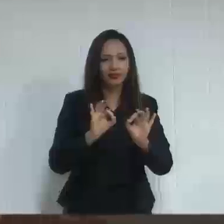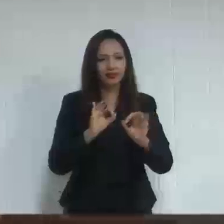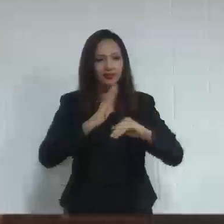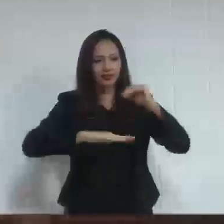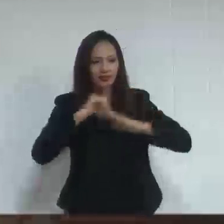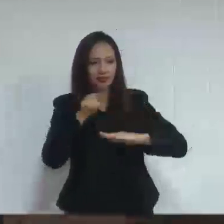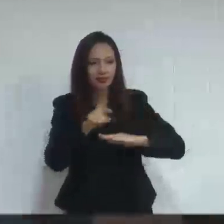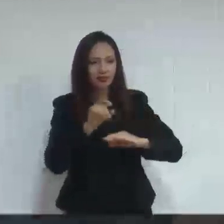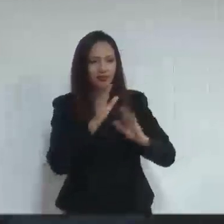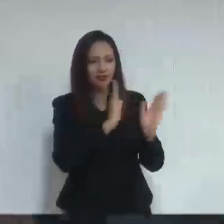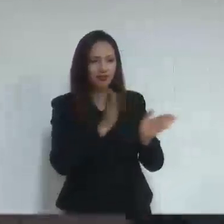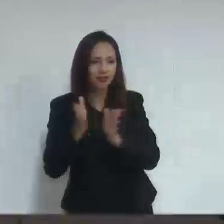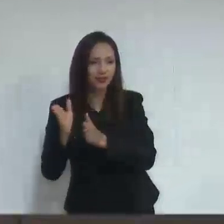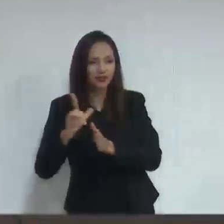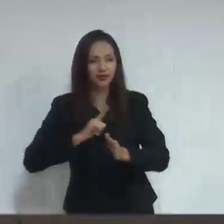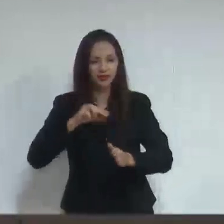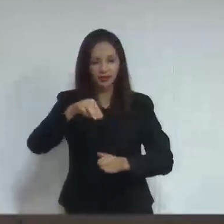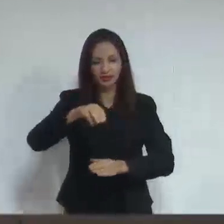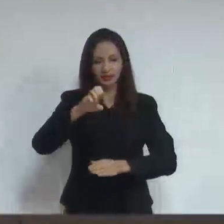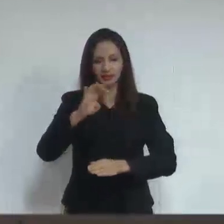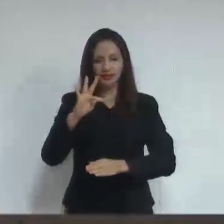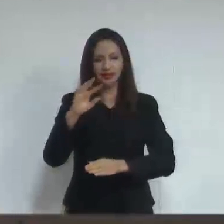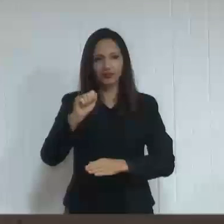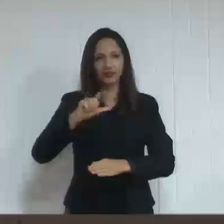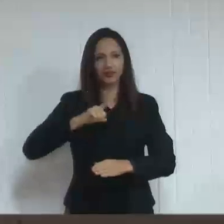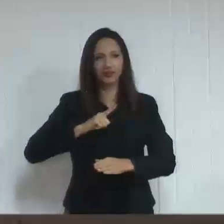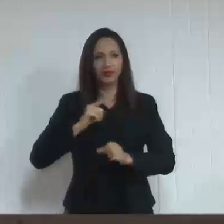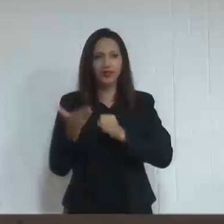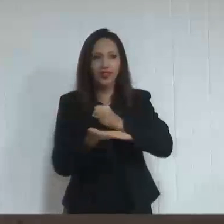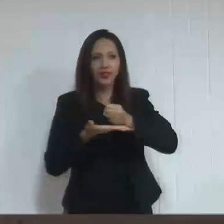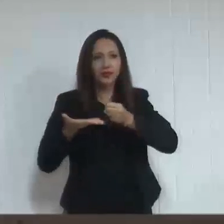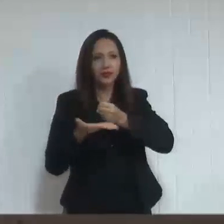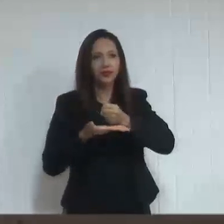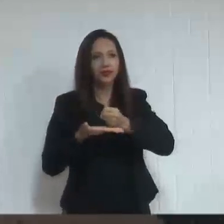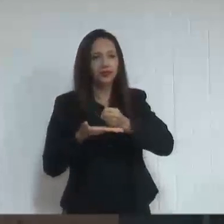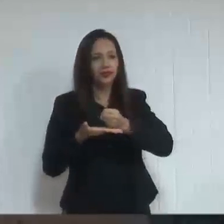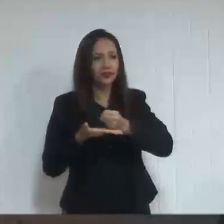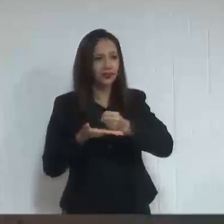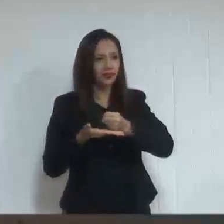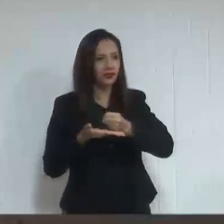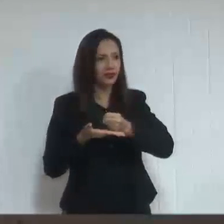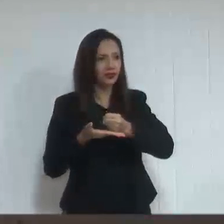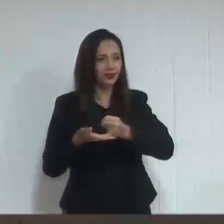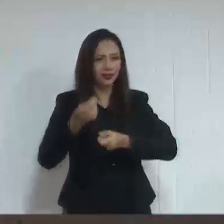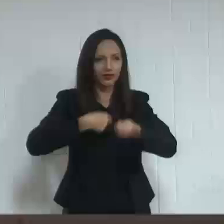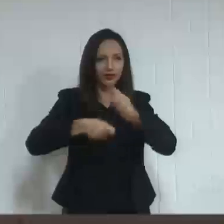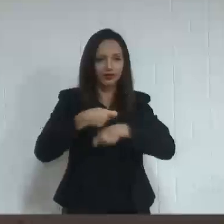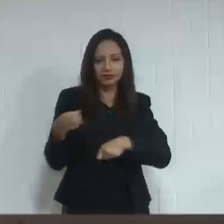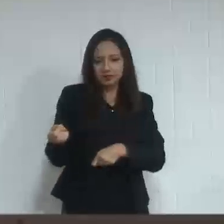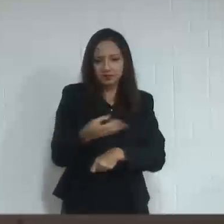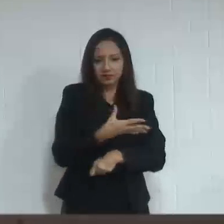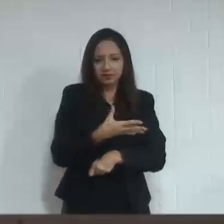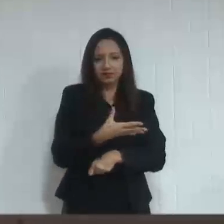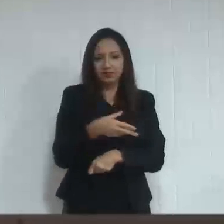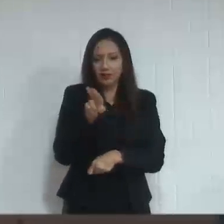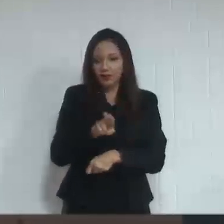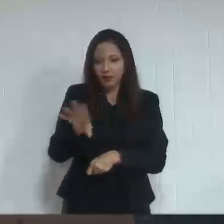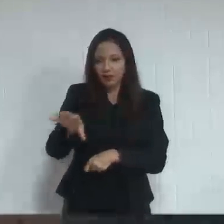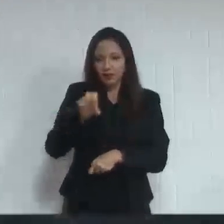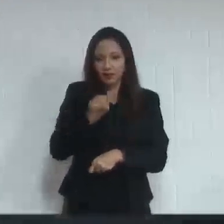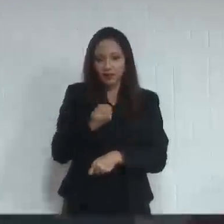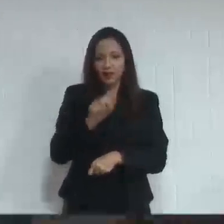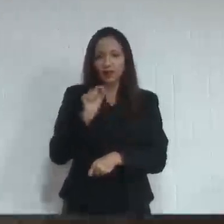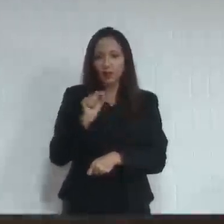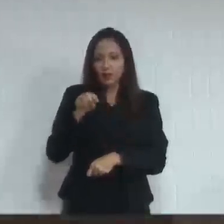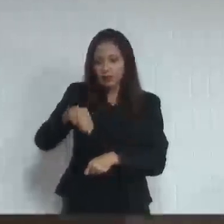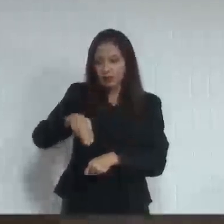organizações. E a Meta, ele tem o básico que a administração moderna ela usa. O que é a Meta?